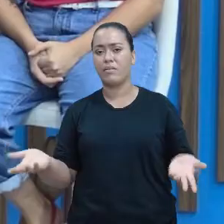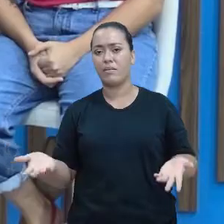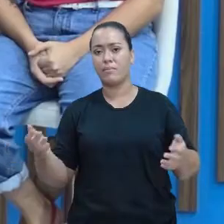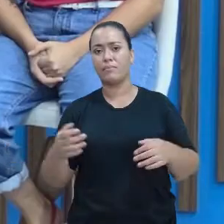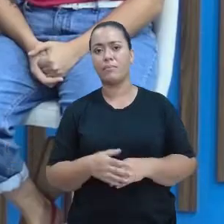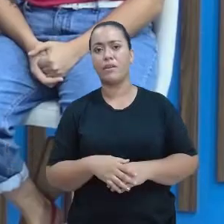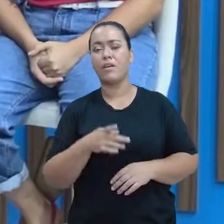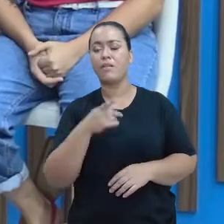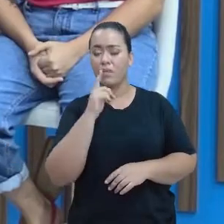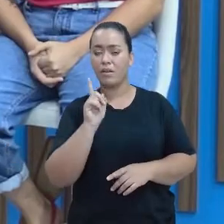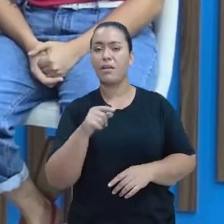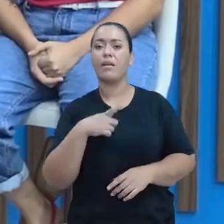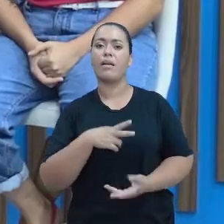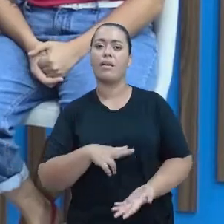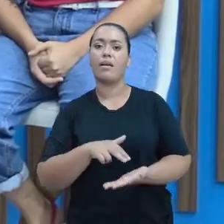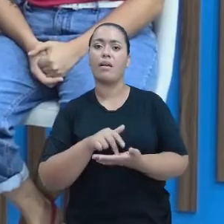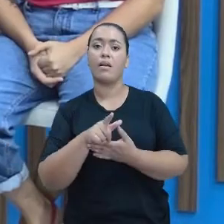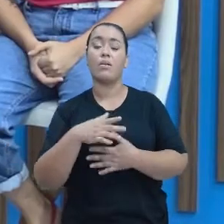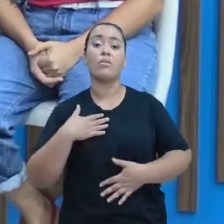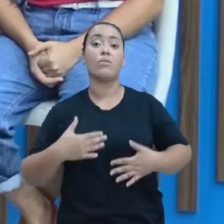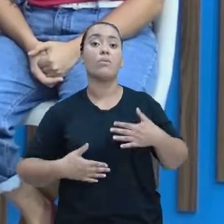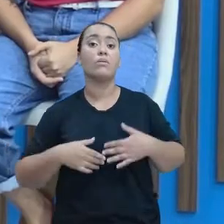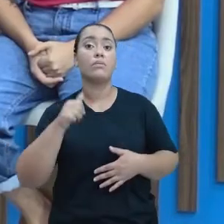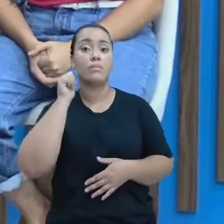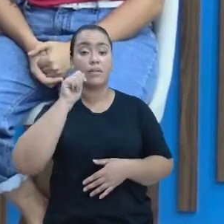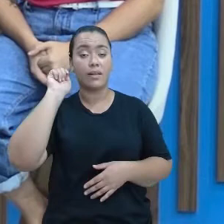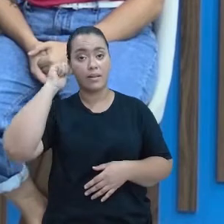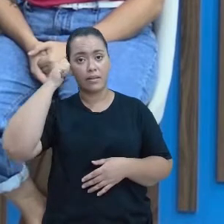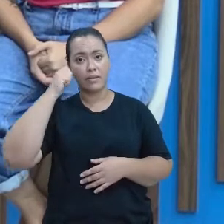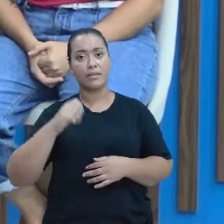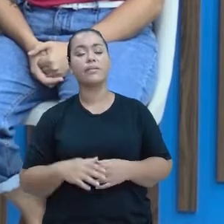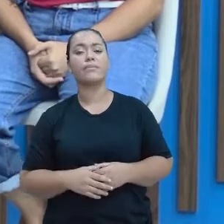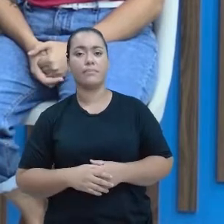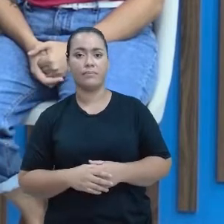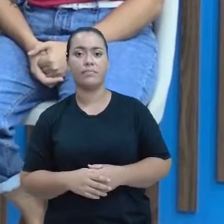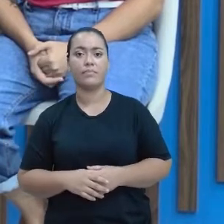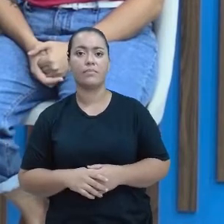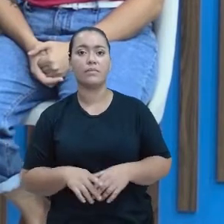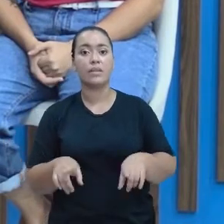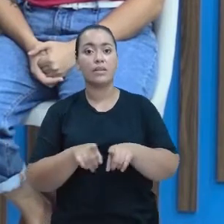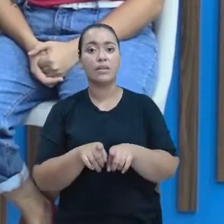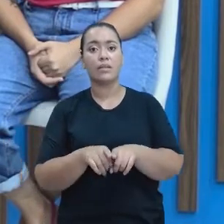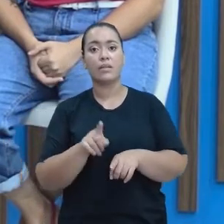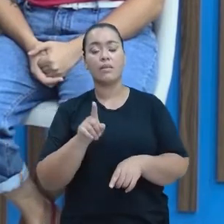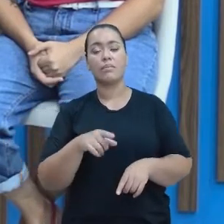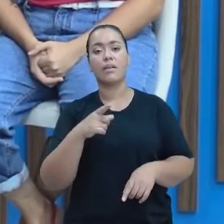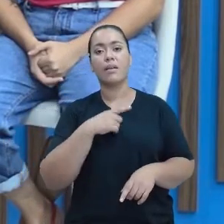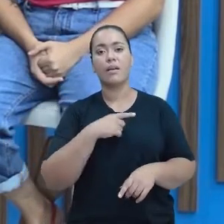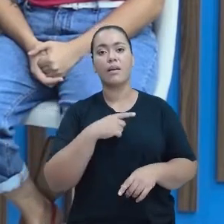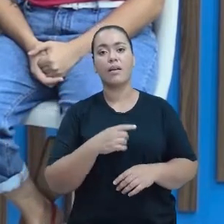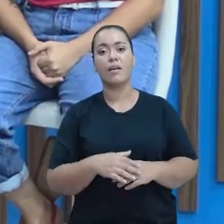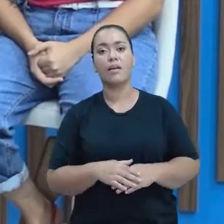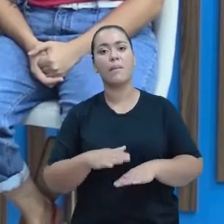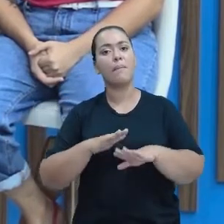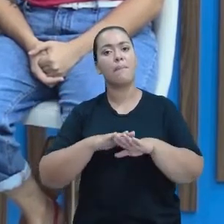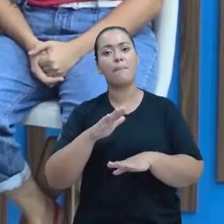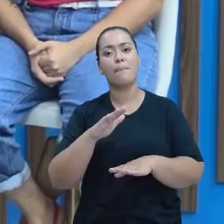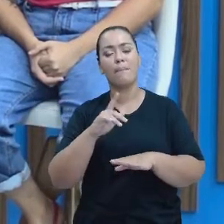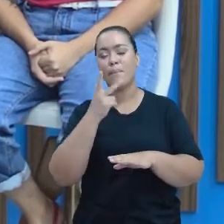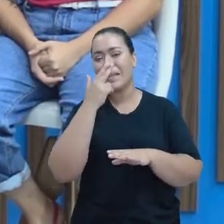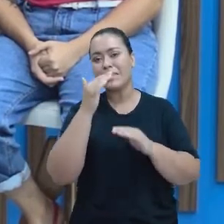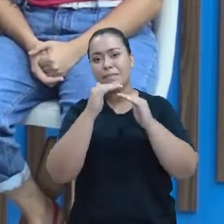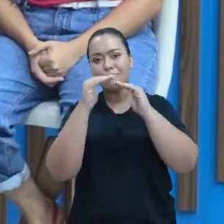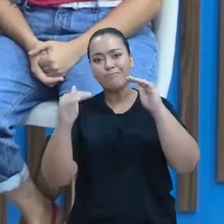presente considerando os corpos das mulheres negras, elas são consideradas mais